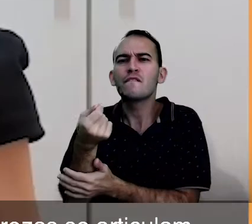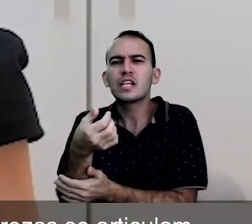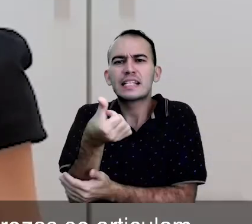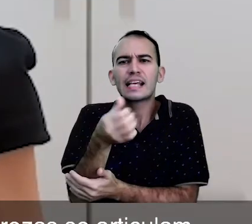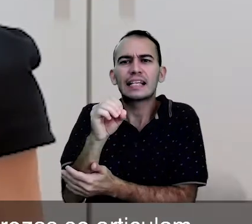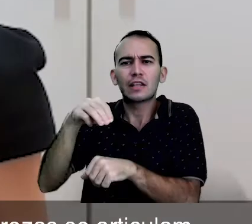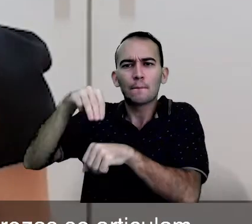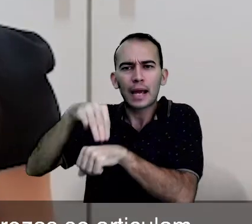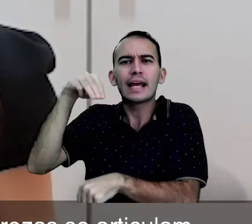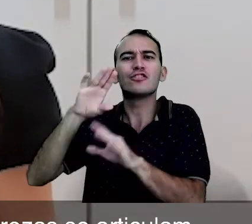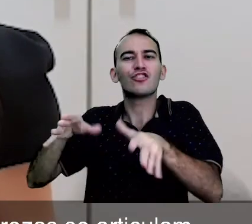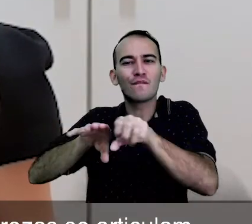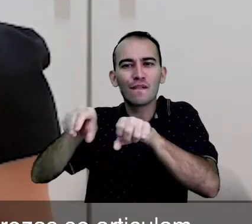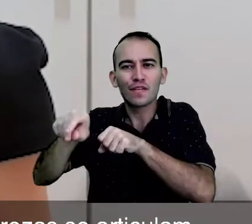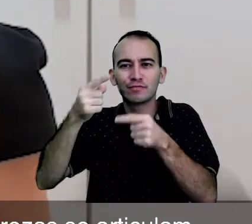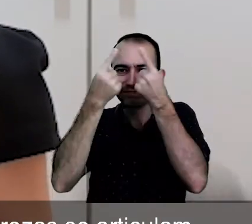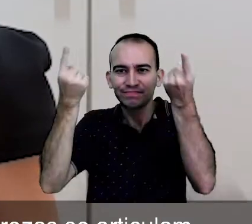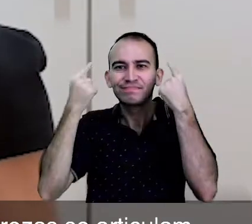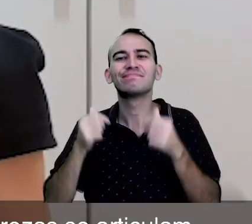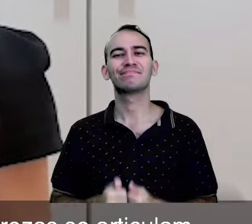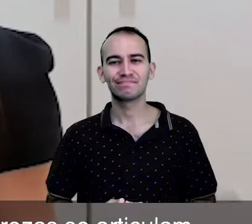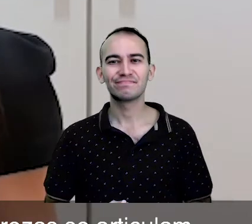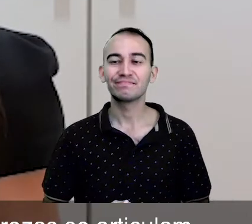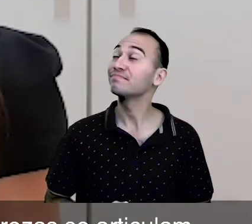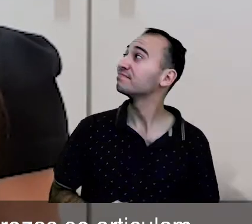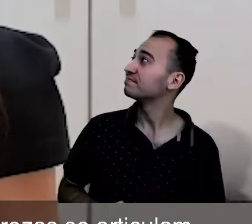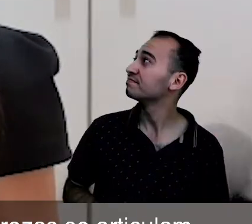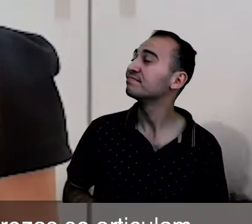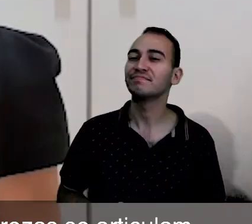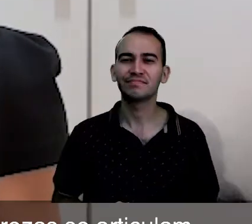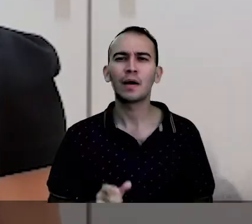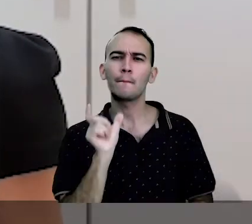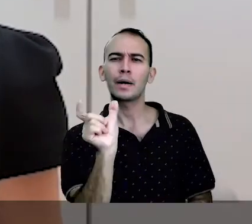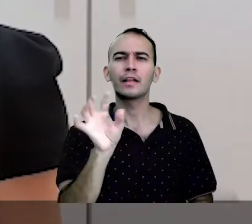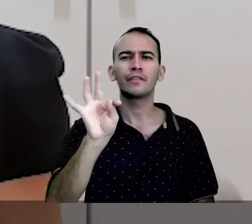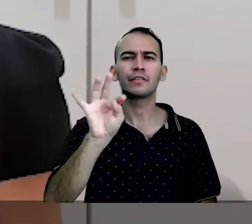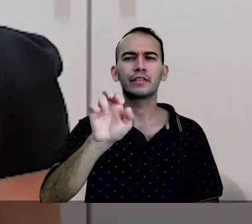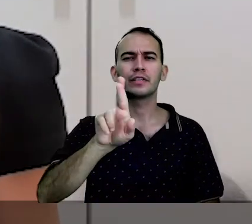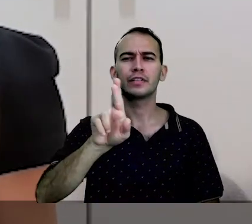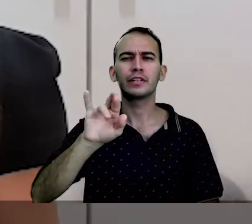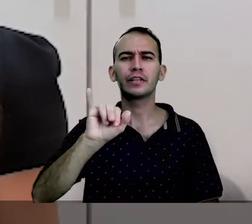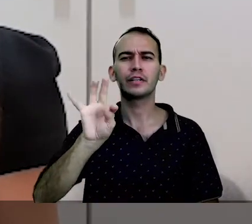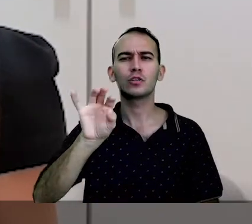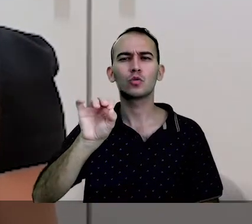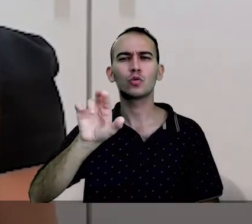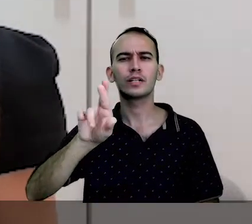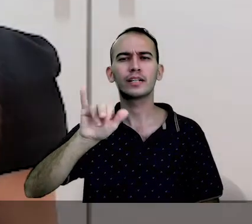A noção de territorialidades considera que territórios de quaisquer natureza se articulam também por meio de